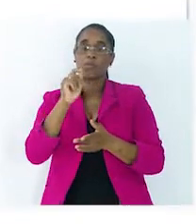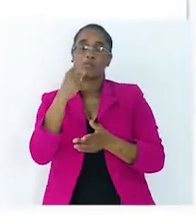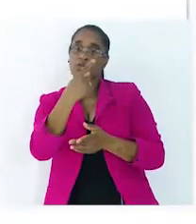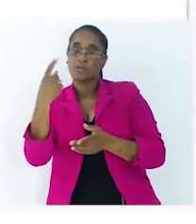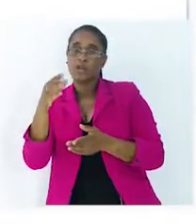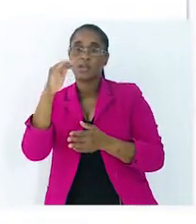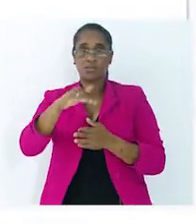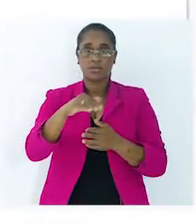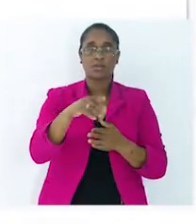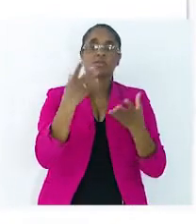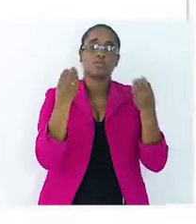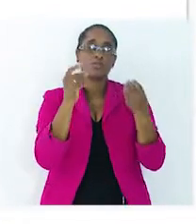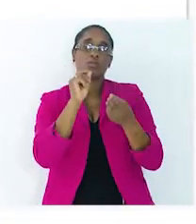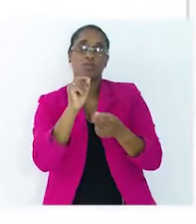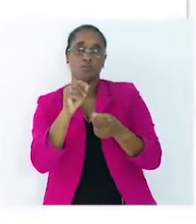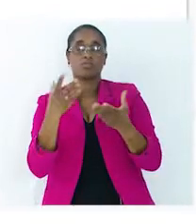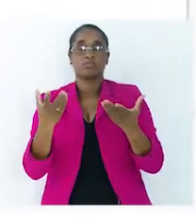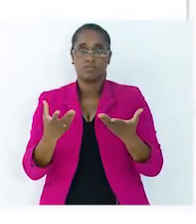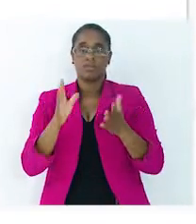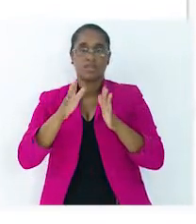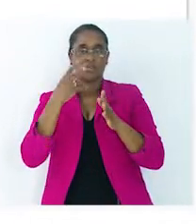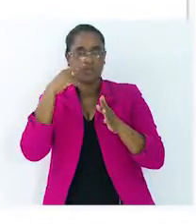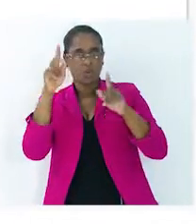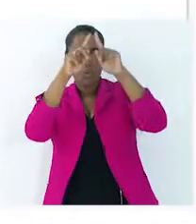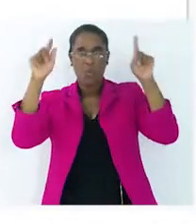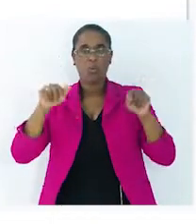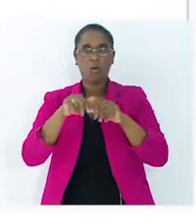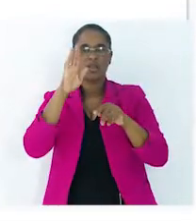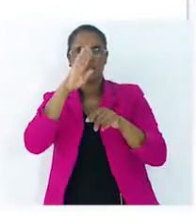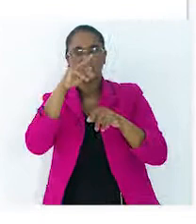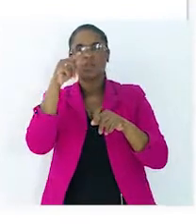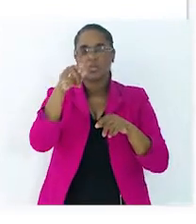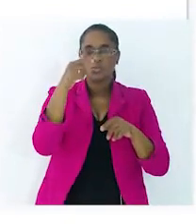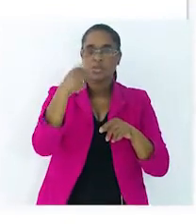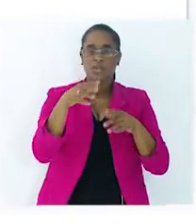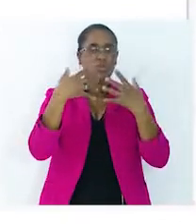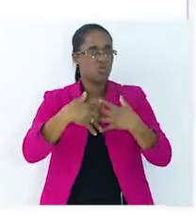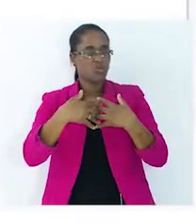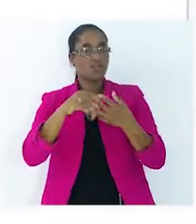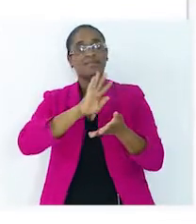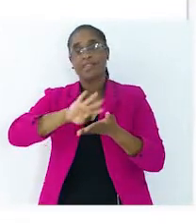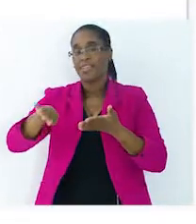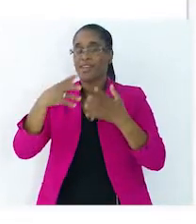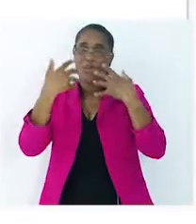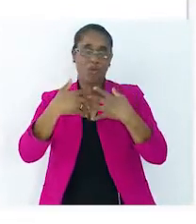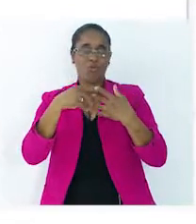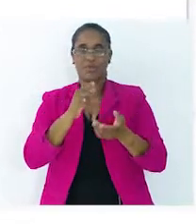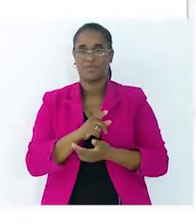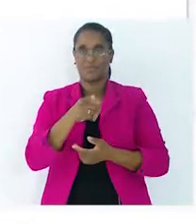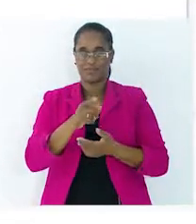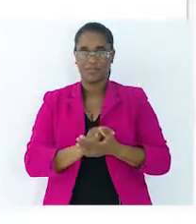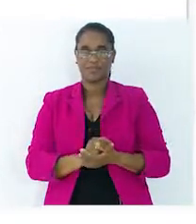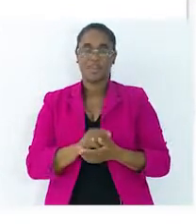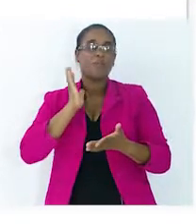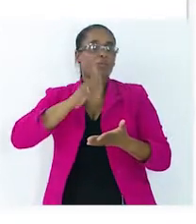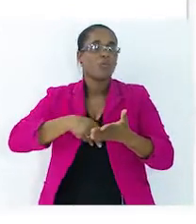dos pronomes no plural. Já a gente vai ver um quadro da qual, se tiveres dúvidas, aí retira a sua dúvida. E por último nós temos